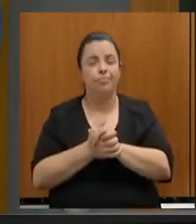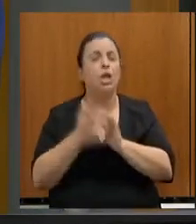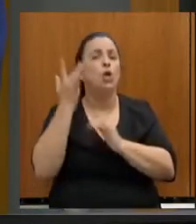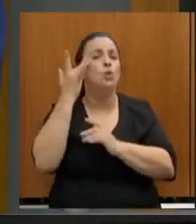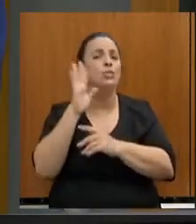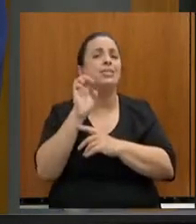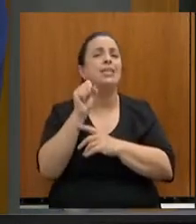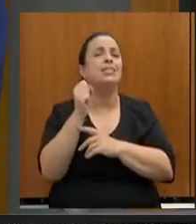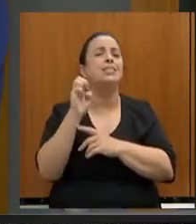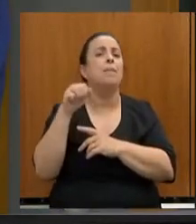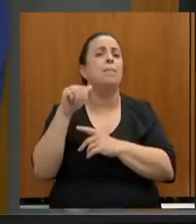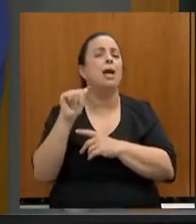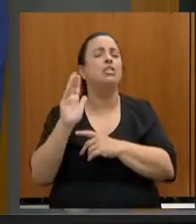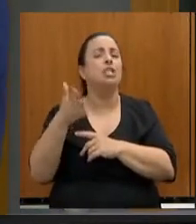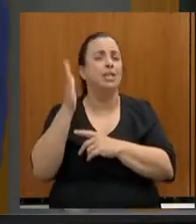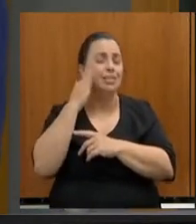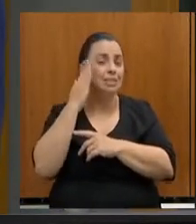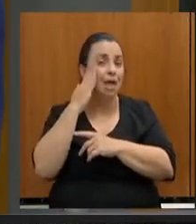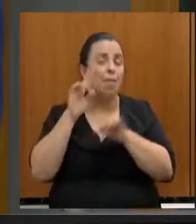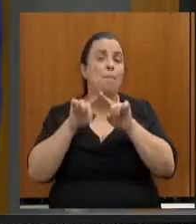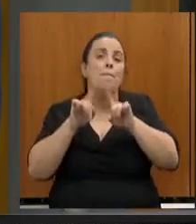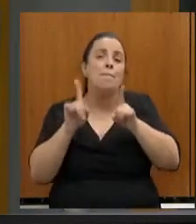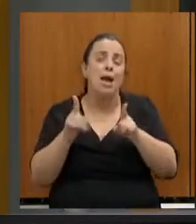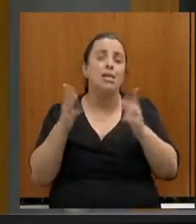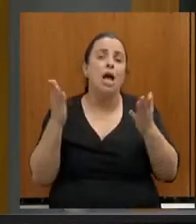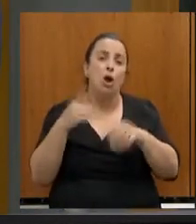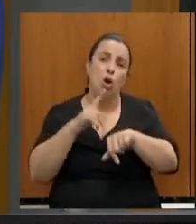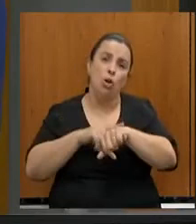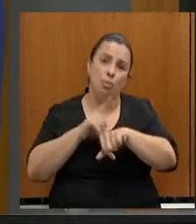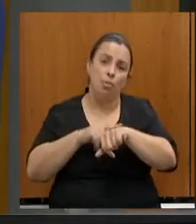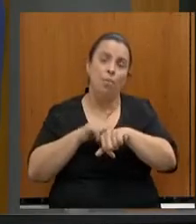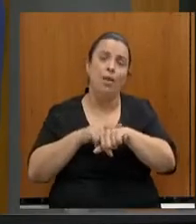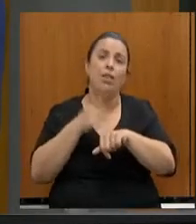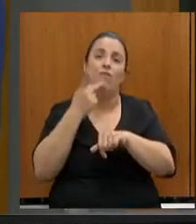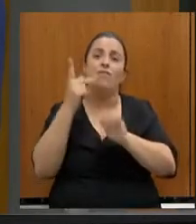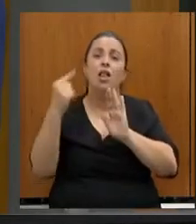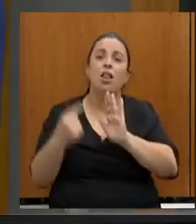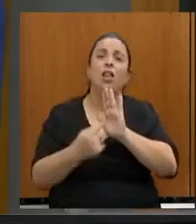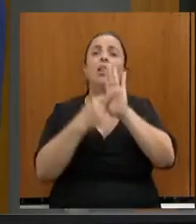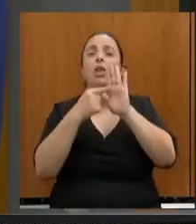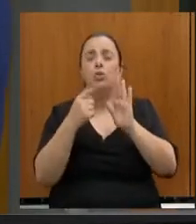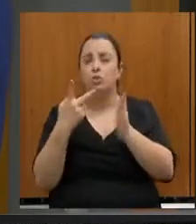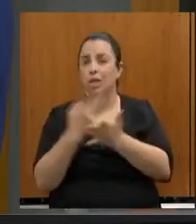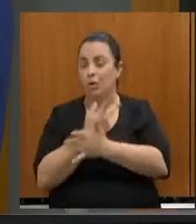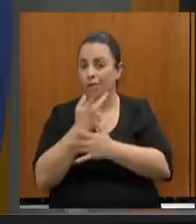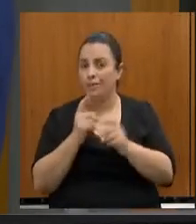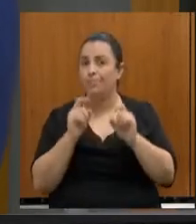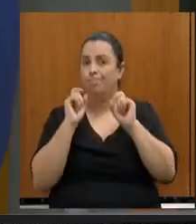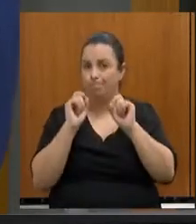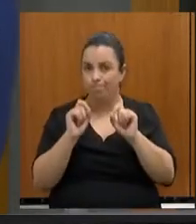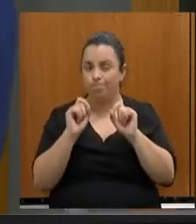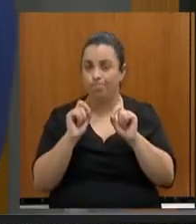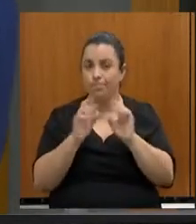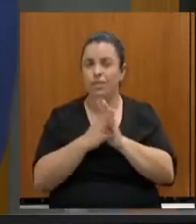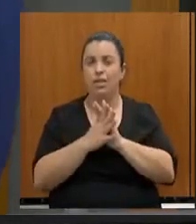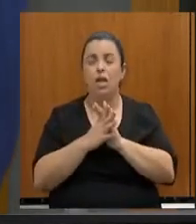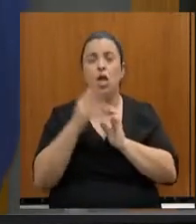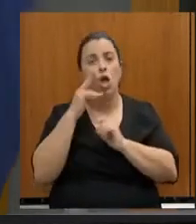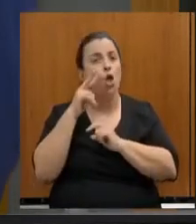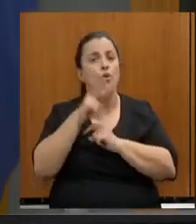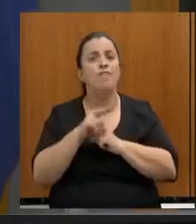mas aproveita aqui para também fazer trazer essa denúncia e eu vi um ato